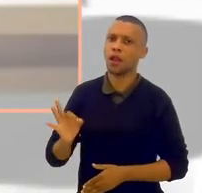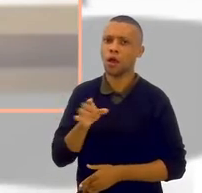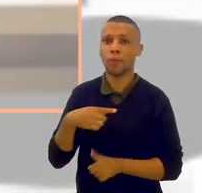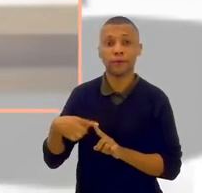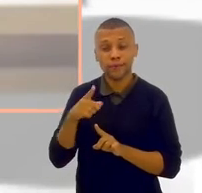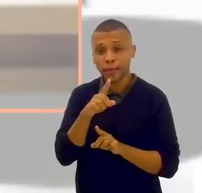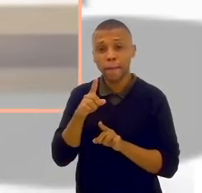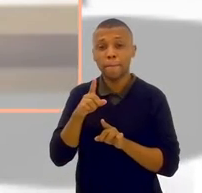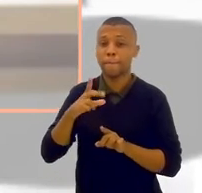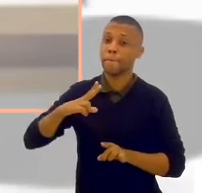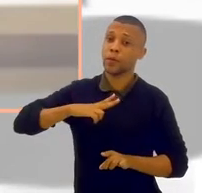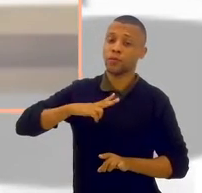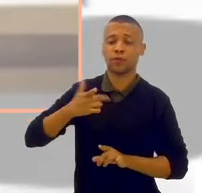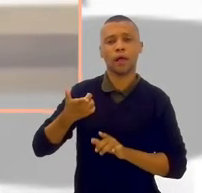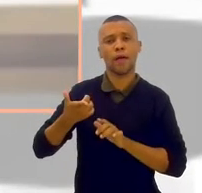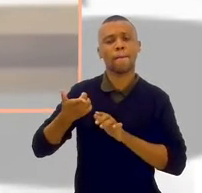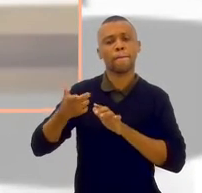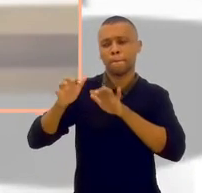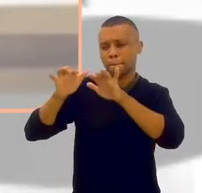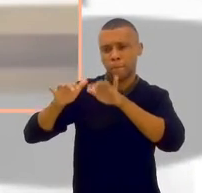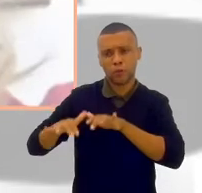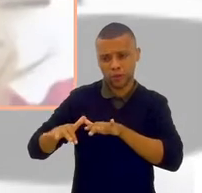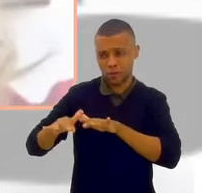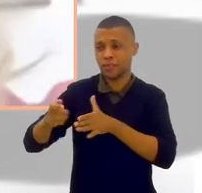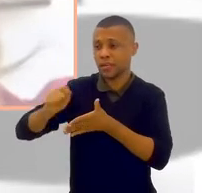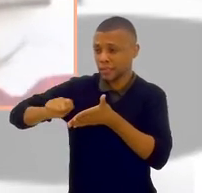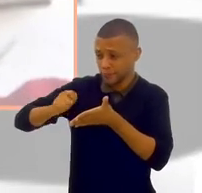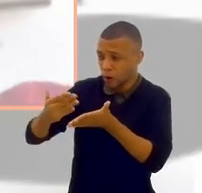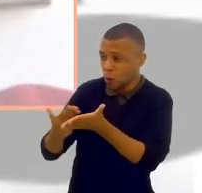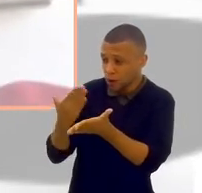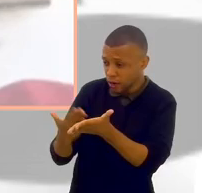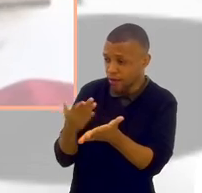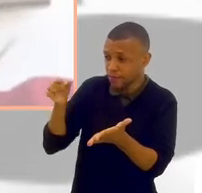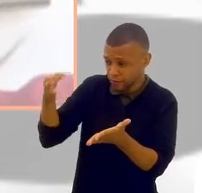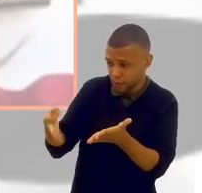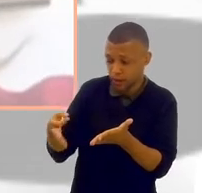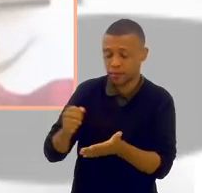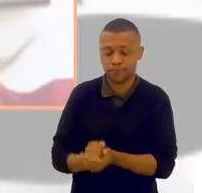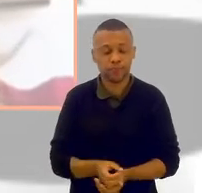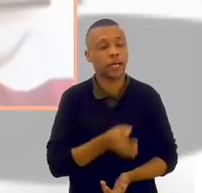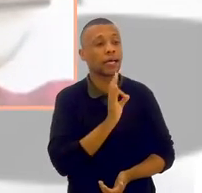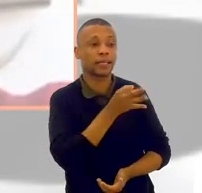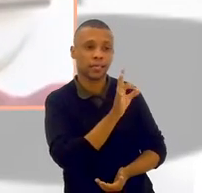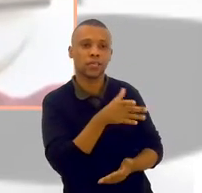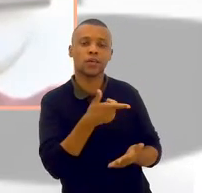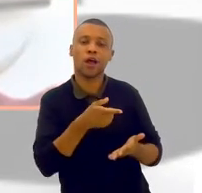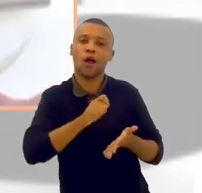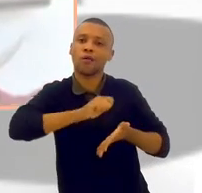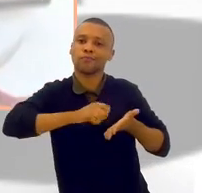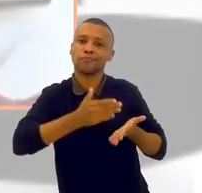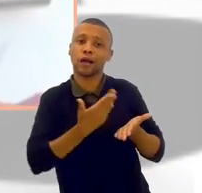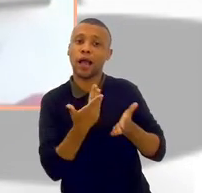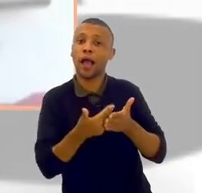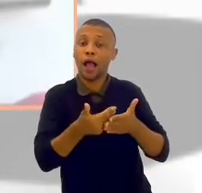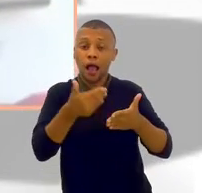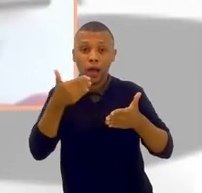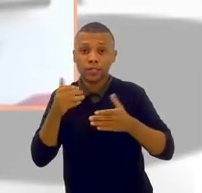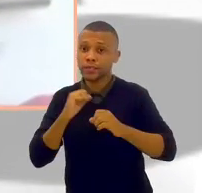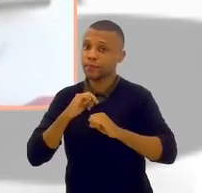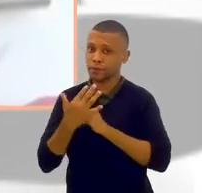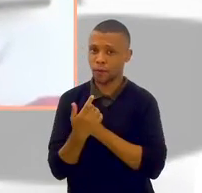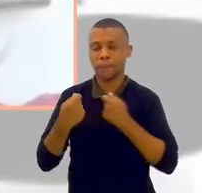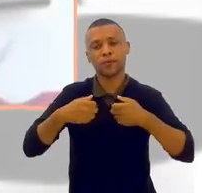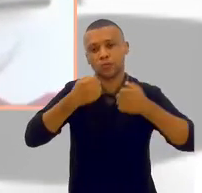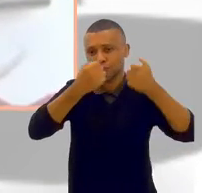você pessoalmente também produziu, né? Você não escreveu um livro? Sim, eu escrevi um livro e um pouquinho antes da pandemia eu preciso